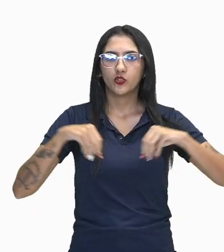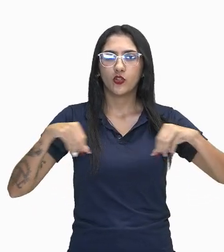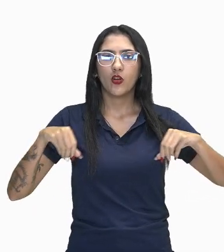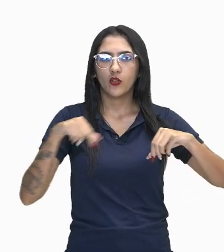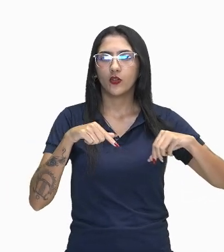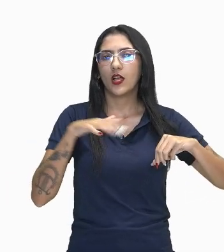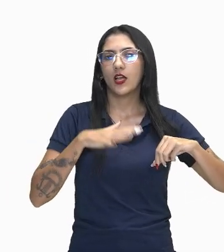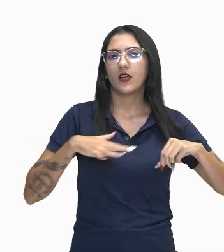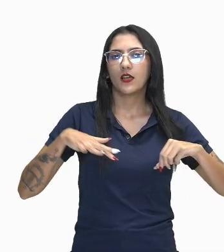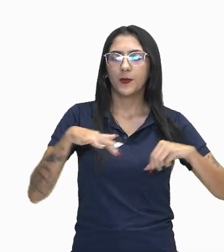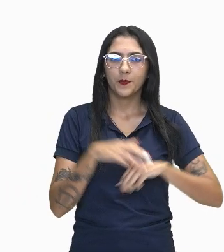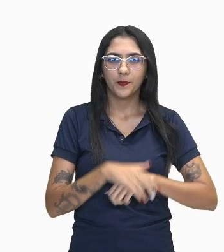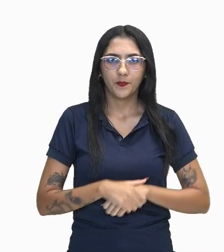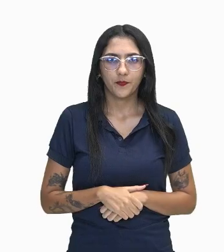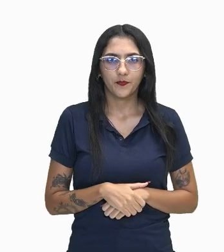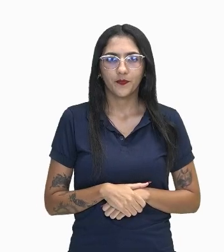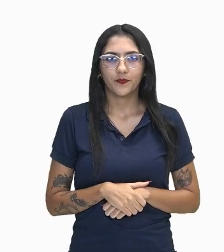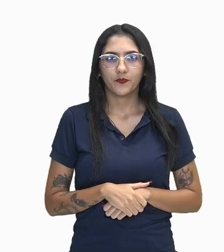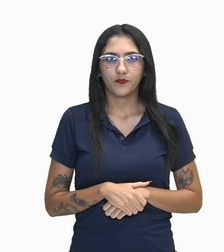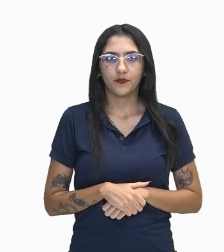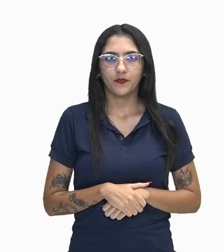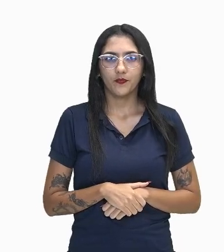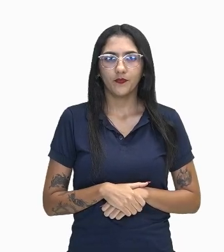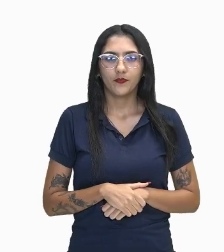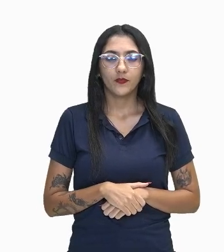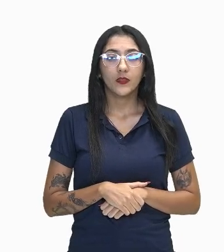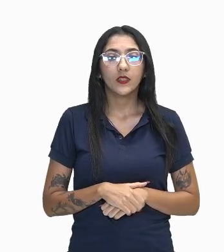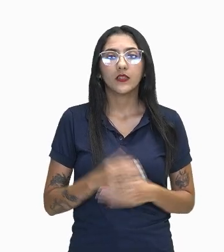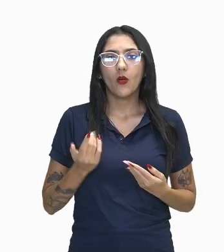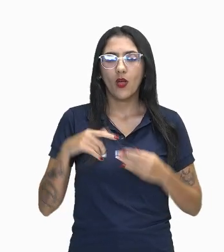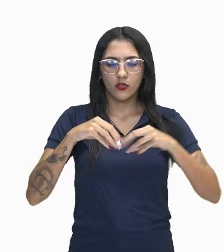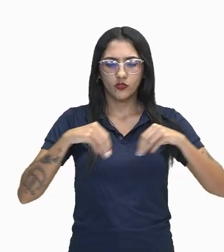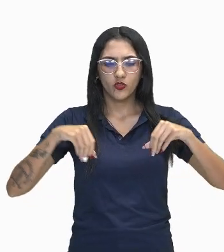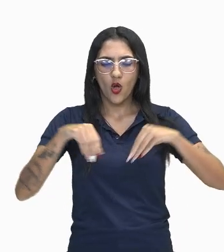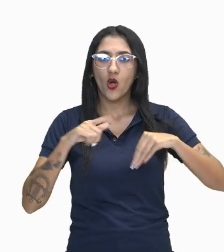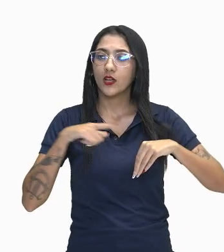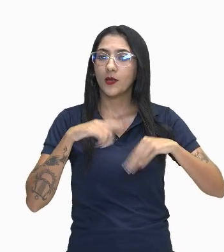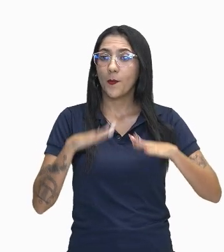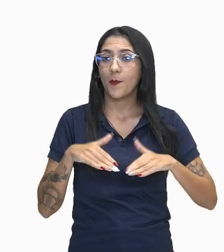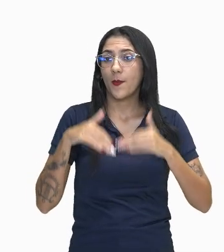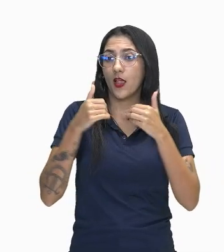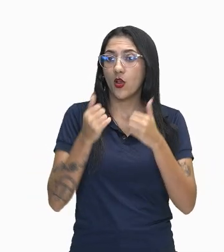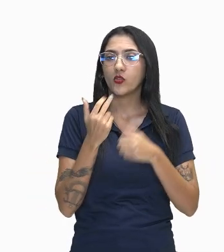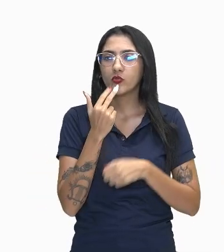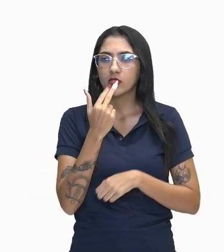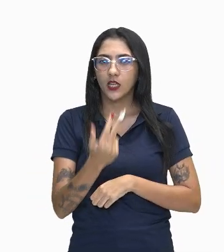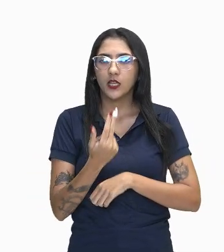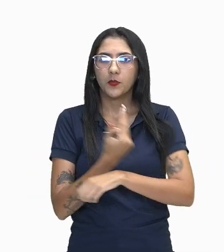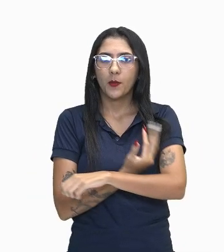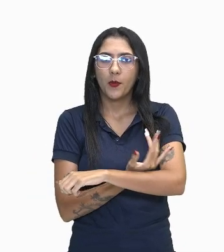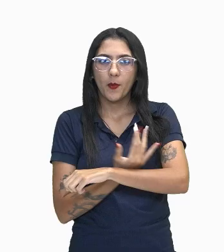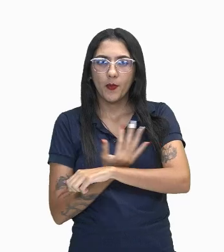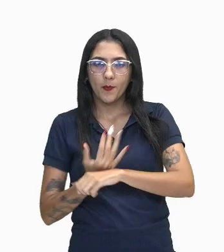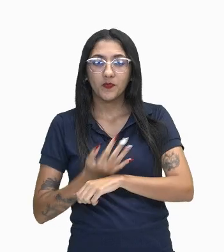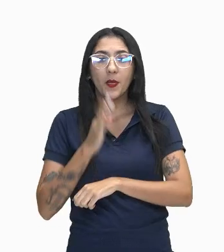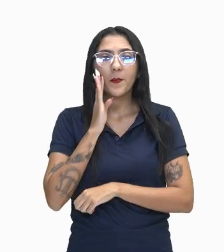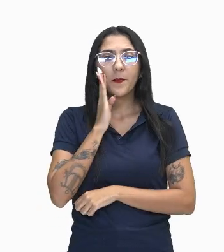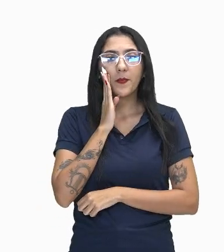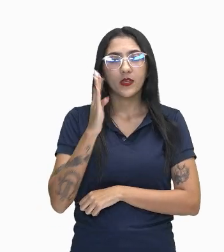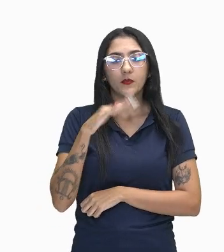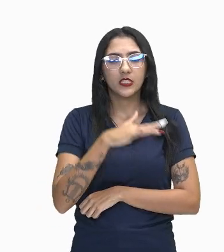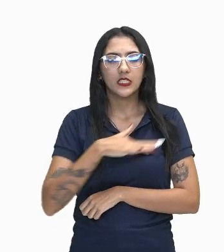vamos verificar que os solos, eles são mais férteis, né? E vão estar principalmente nas